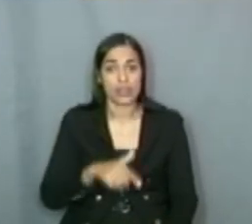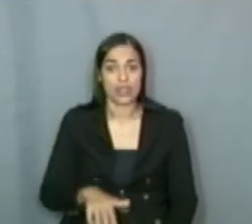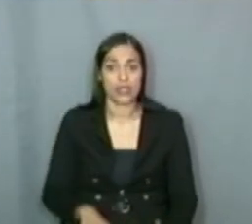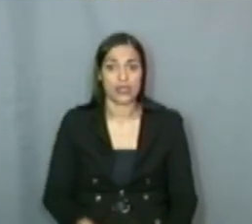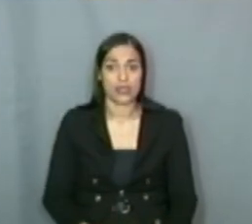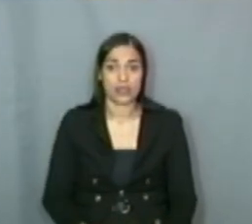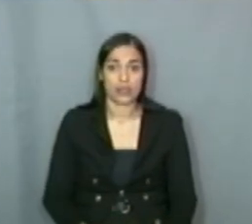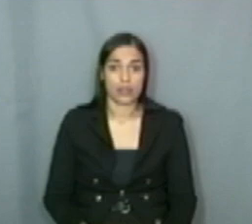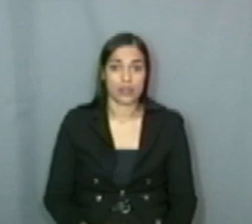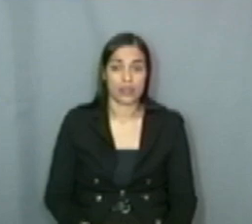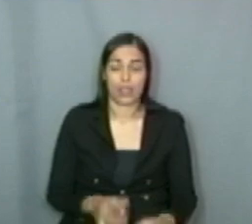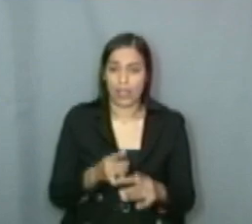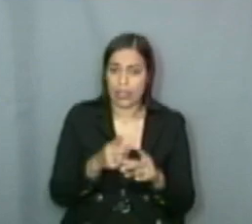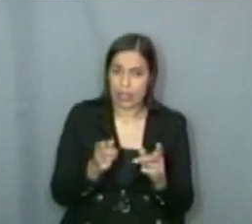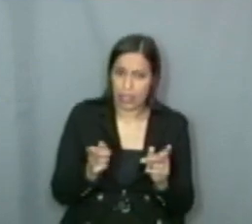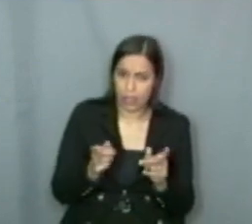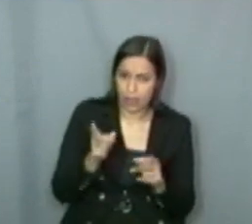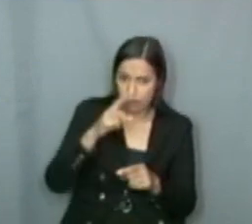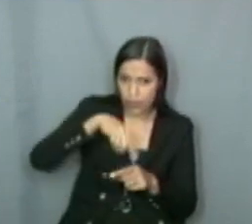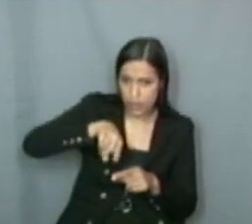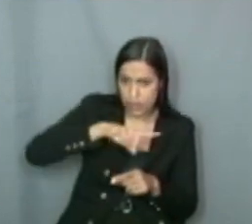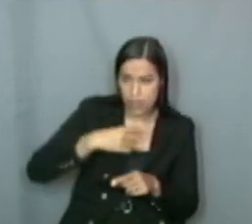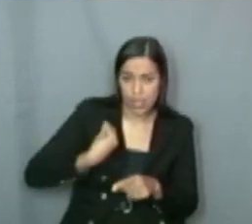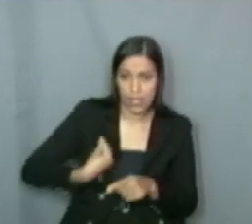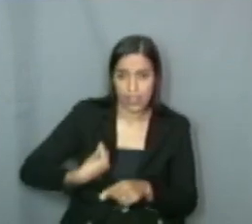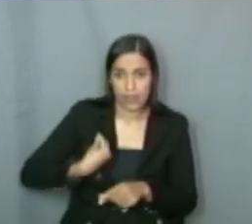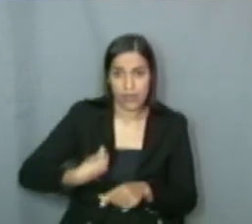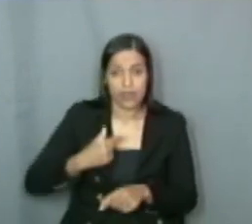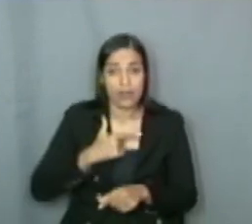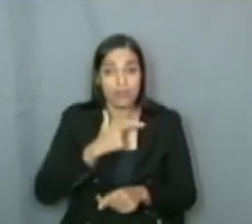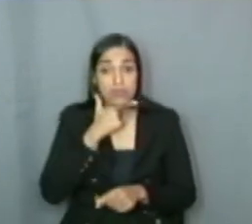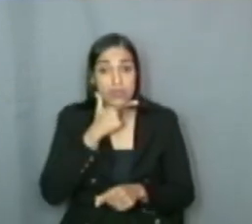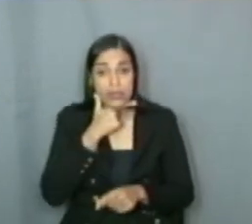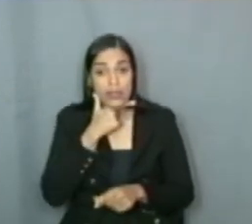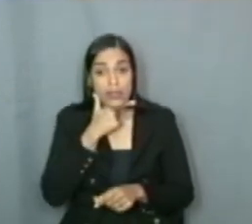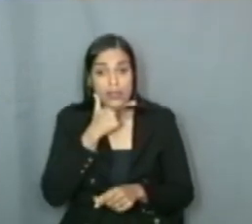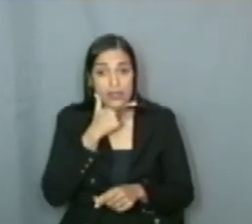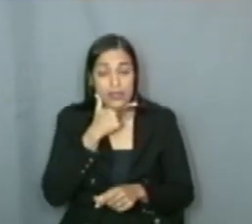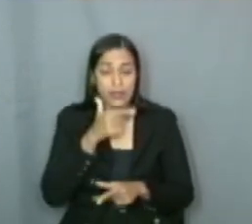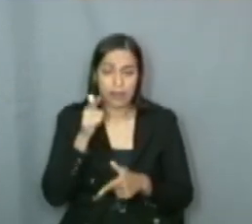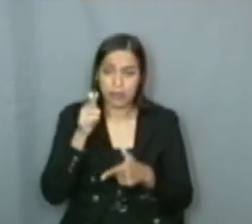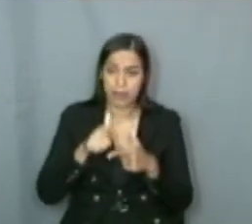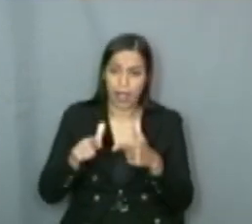possível que você que mora em Afogados ainda vá cair nessa leseira